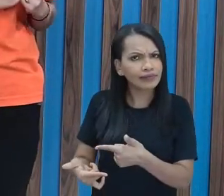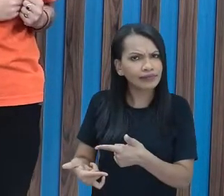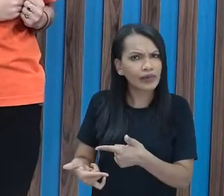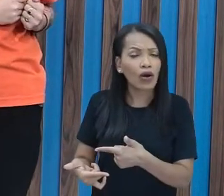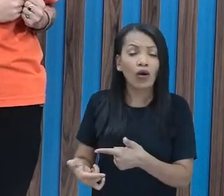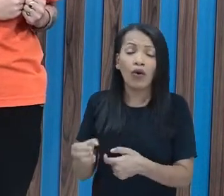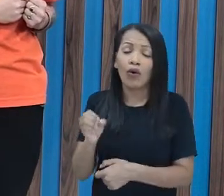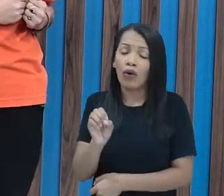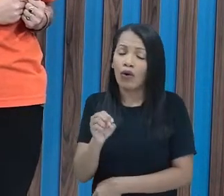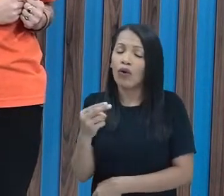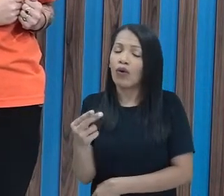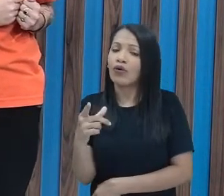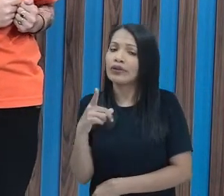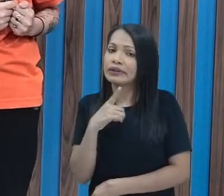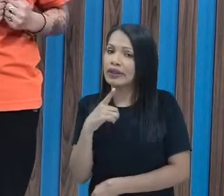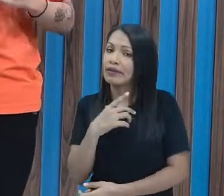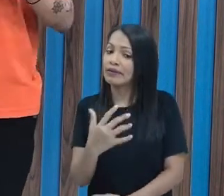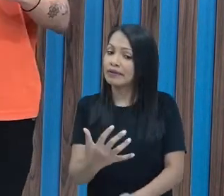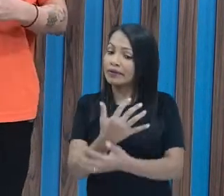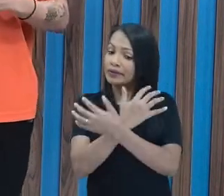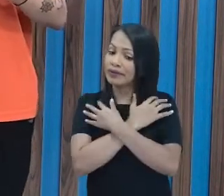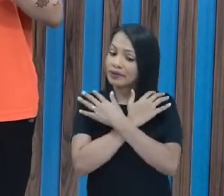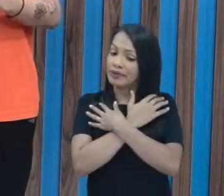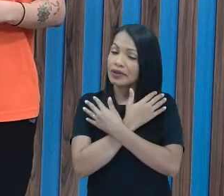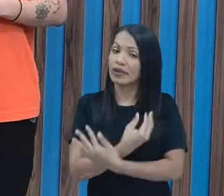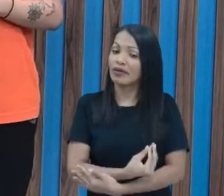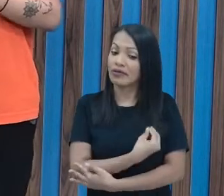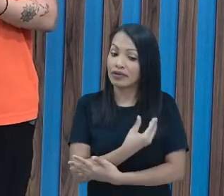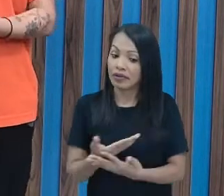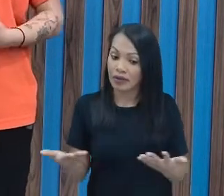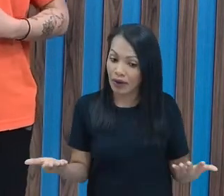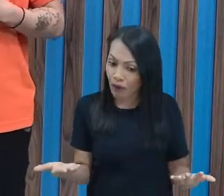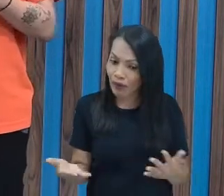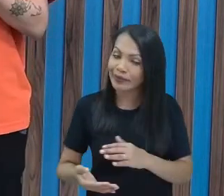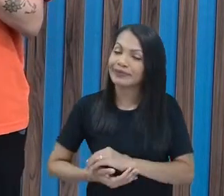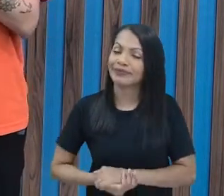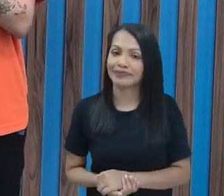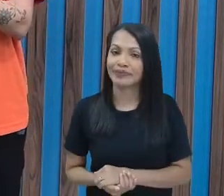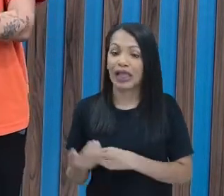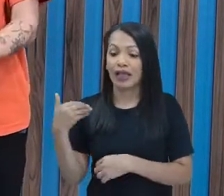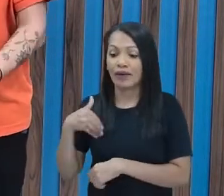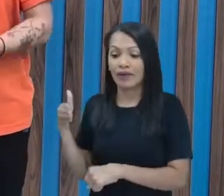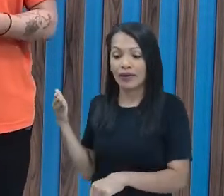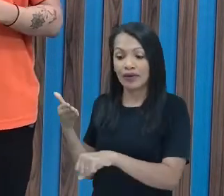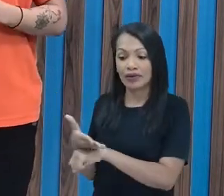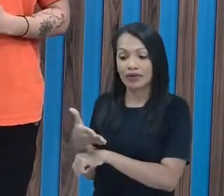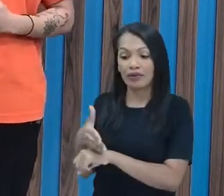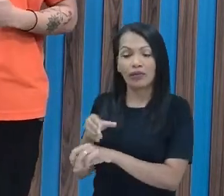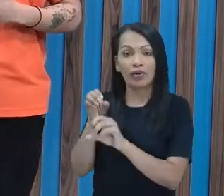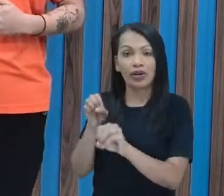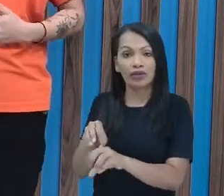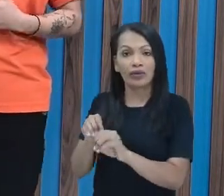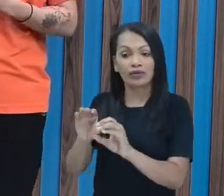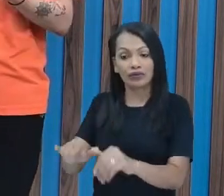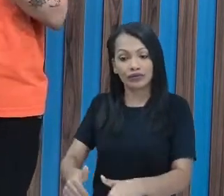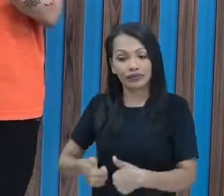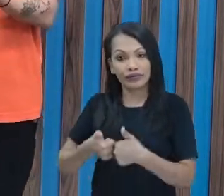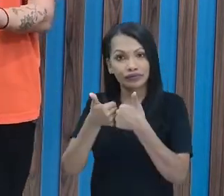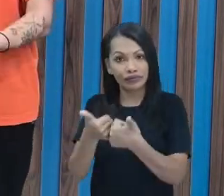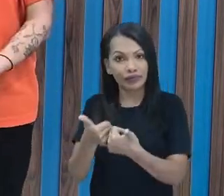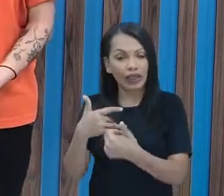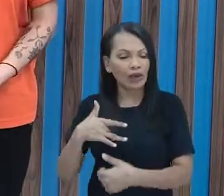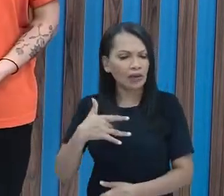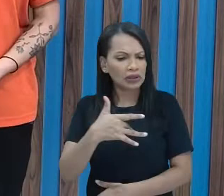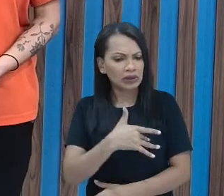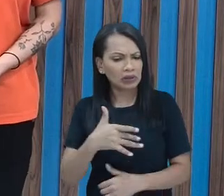mais desemprego, né, na atualidade. Será que a gente tem acesso a uma educação de qualidade, a uma saúde